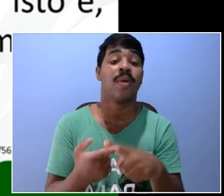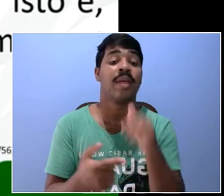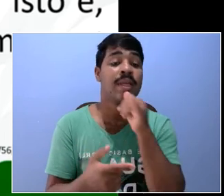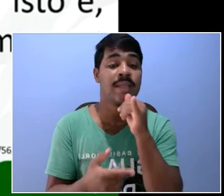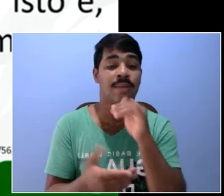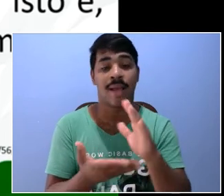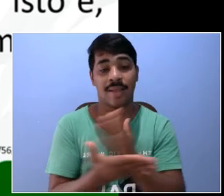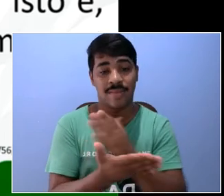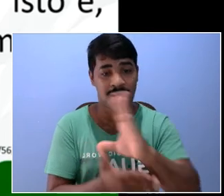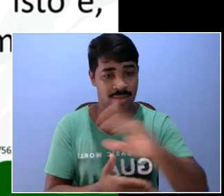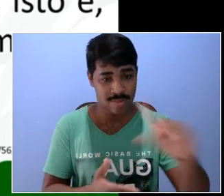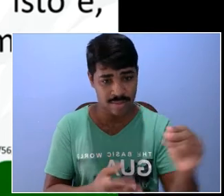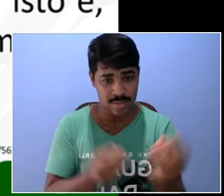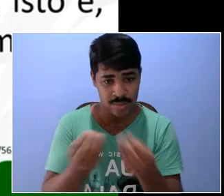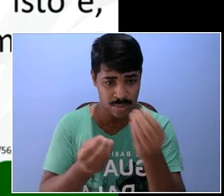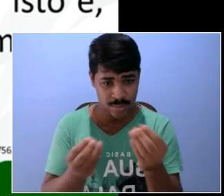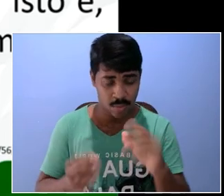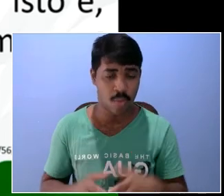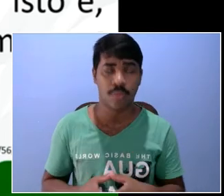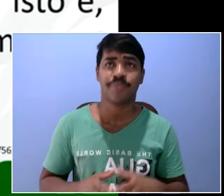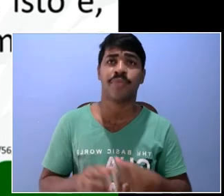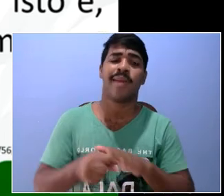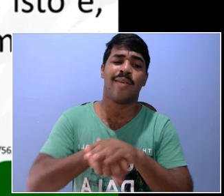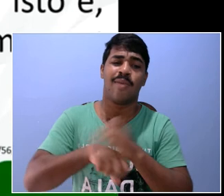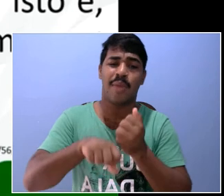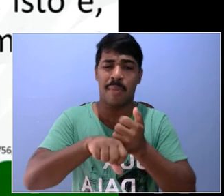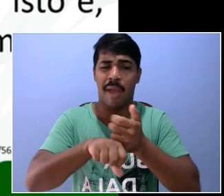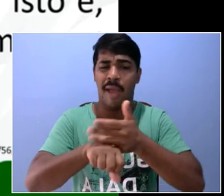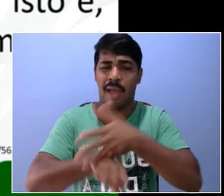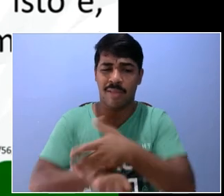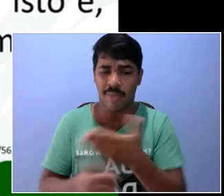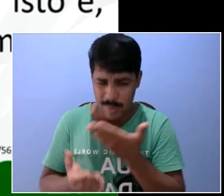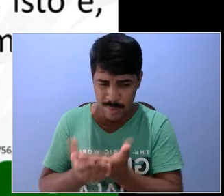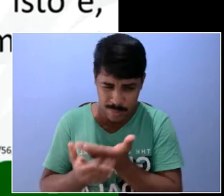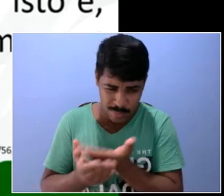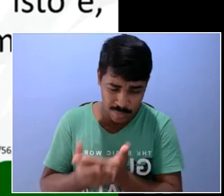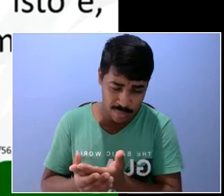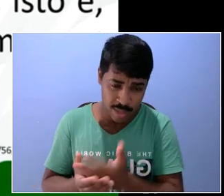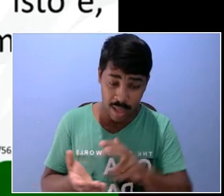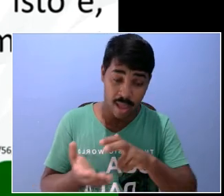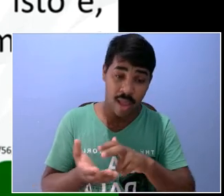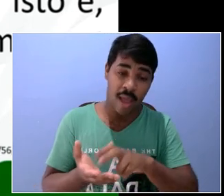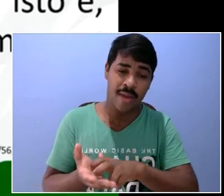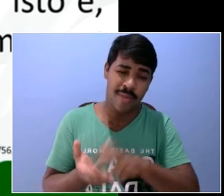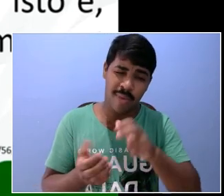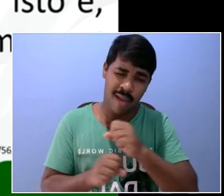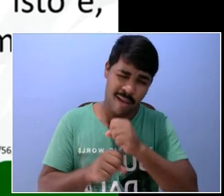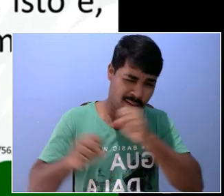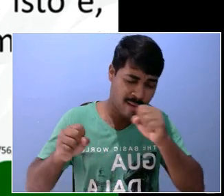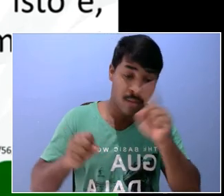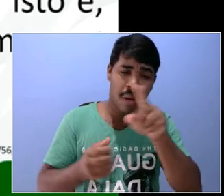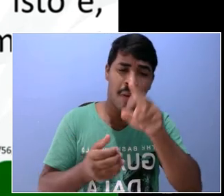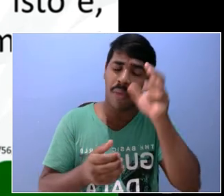Estudando, então ele fica lá querendo, ele fica no seu quarto na sua inércia, quer ficar lá parado, dormindo, sei